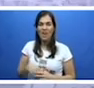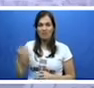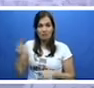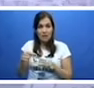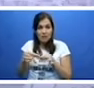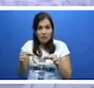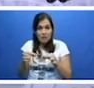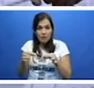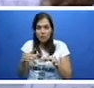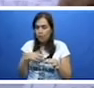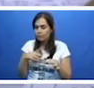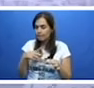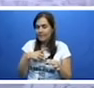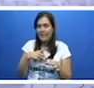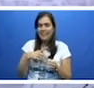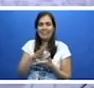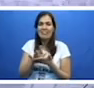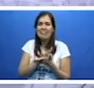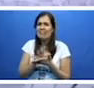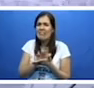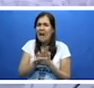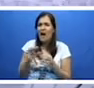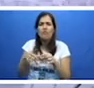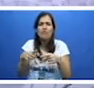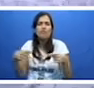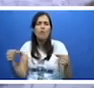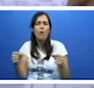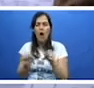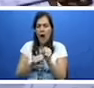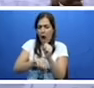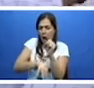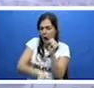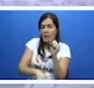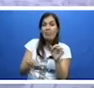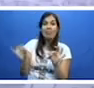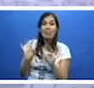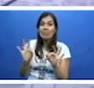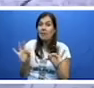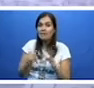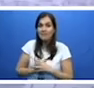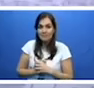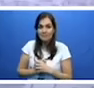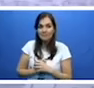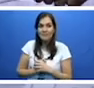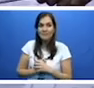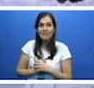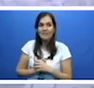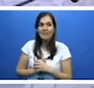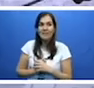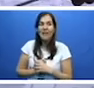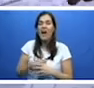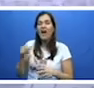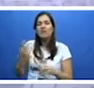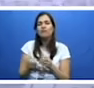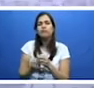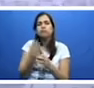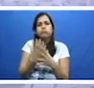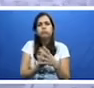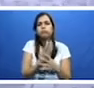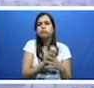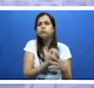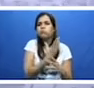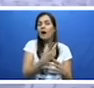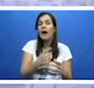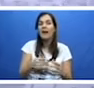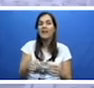não tem folha e não tem raiz não é capaz de fabricar o seu papel alimento então o crescimento até informar a raiz e a folha